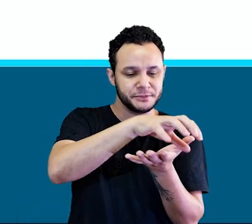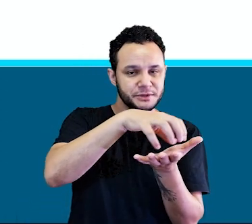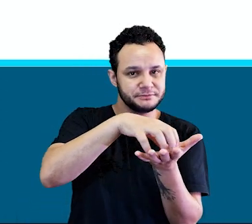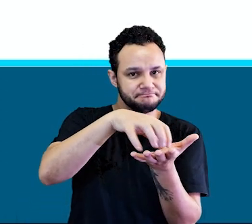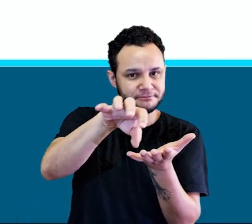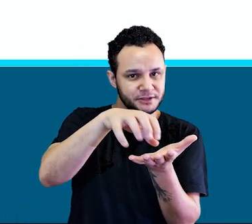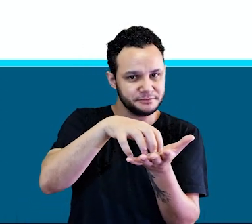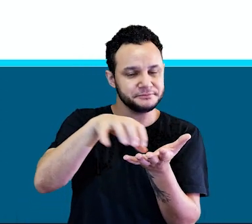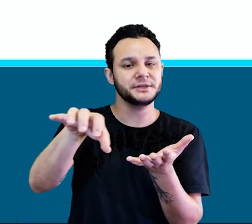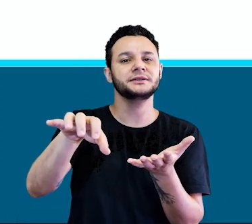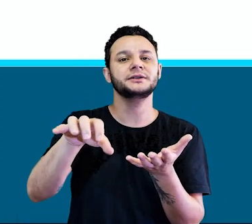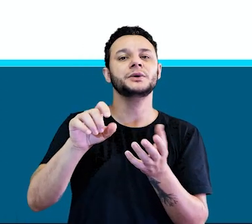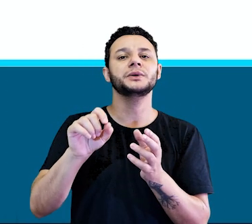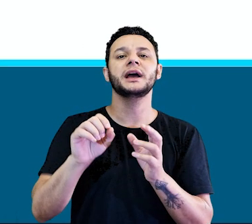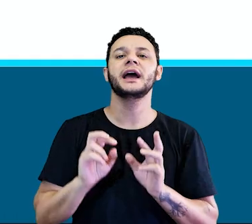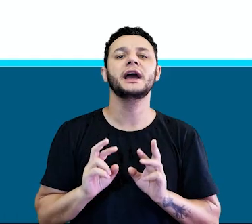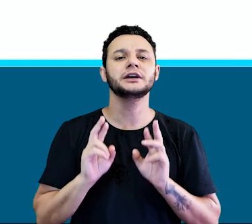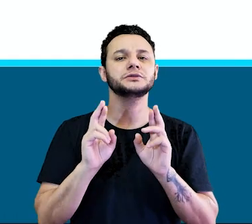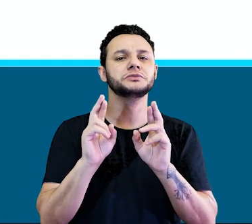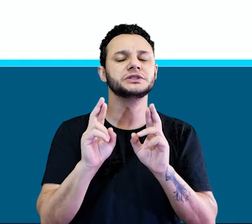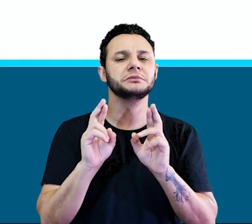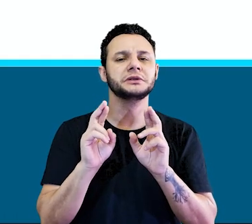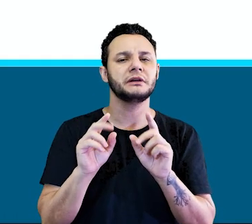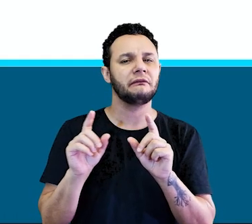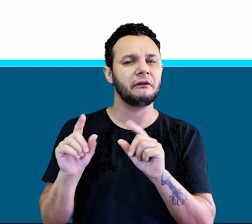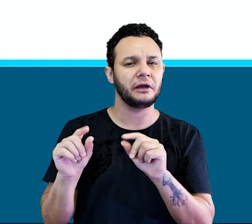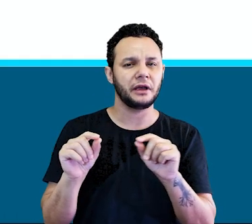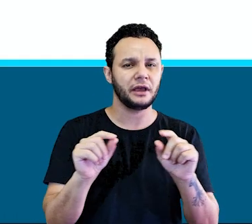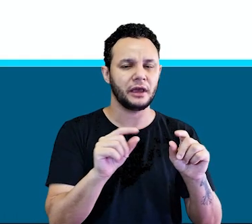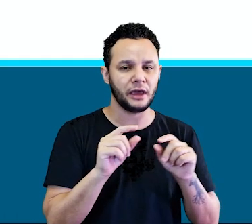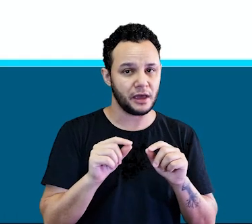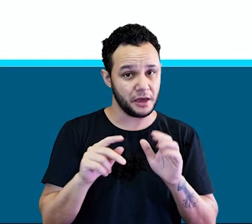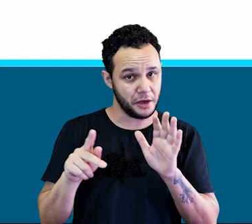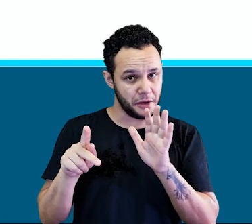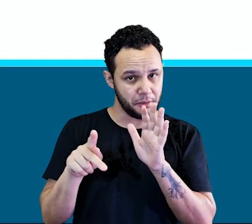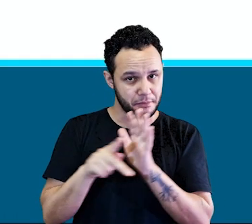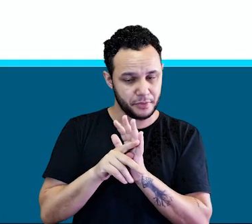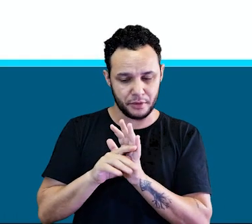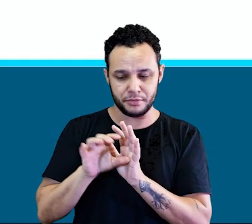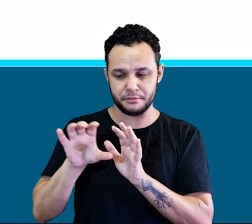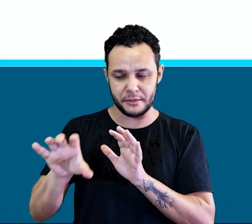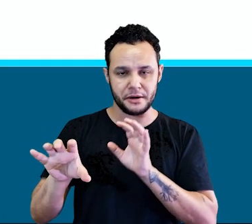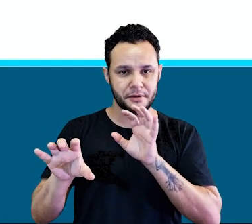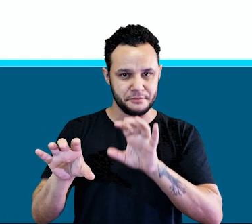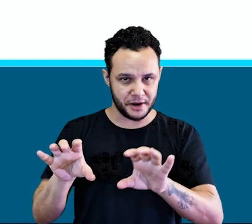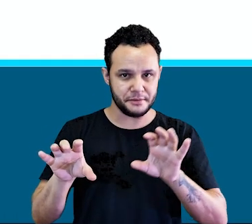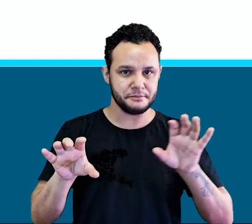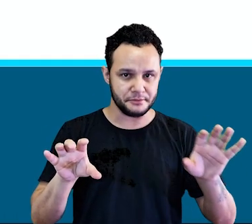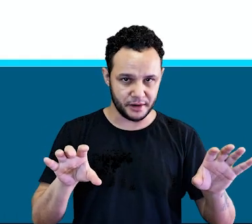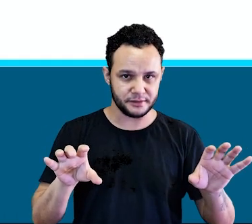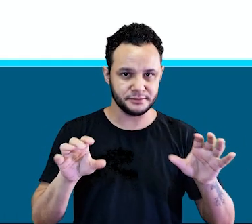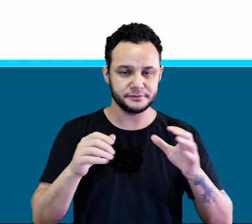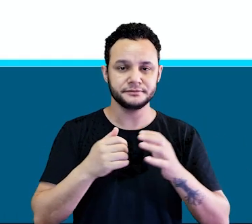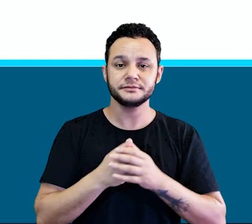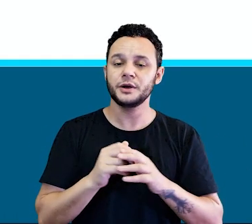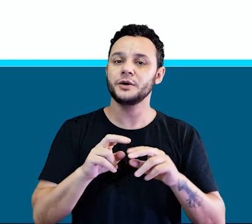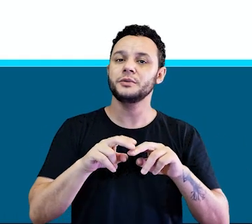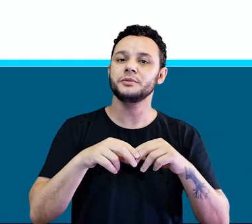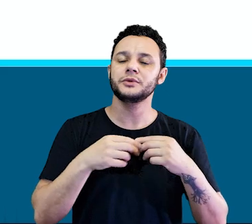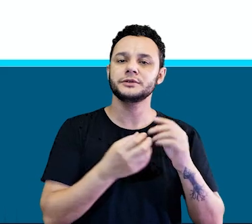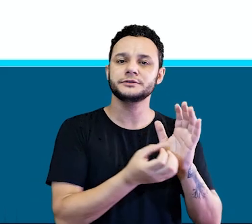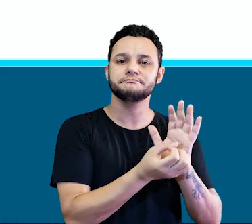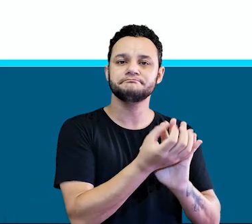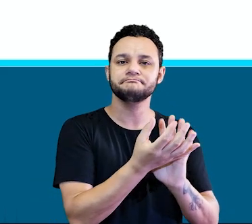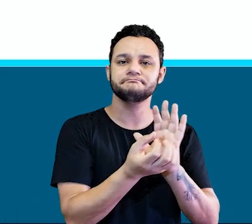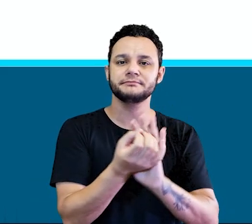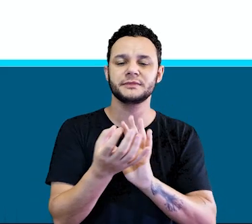a responsabilidade passa a ser, então, de cada, né, ente federado e também das escolas, vão